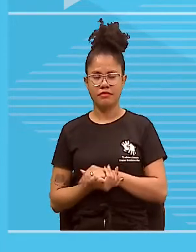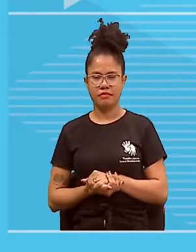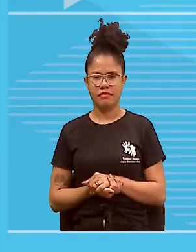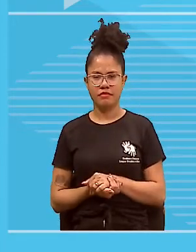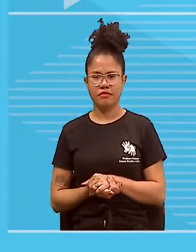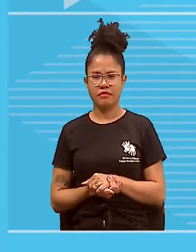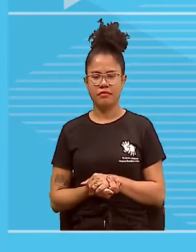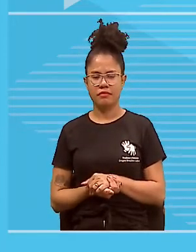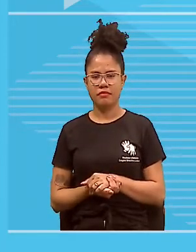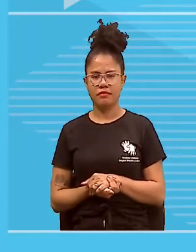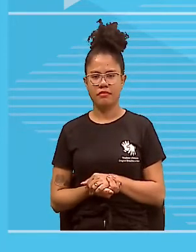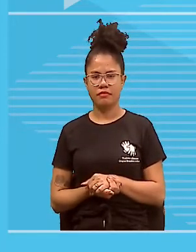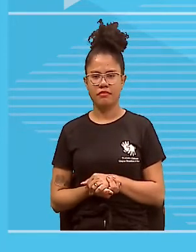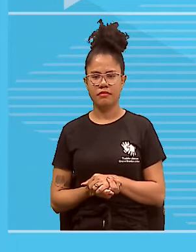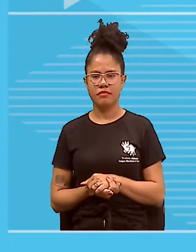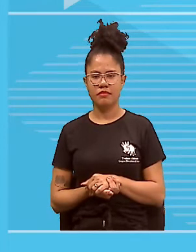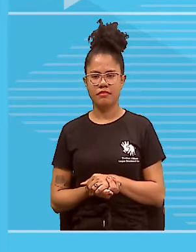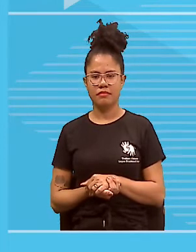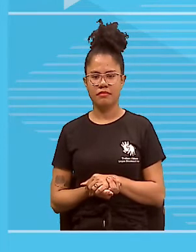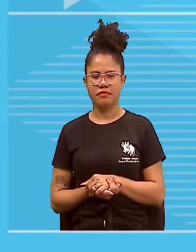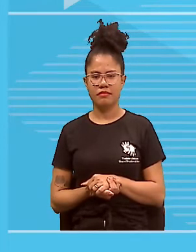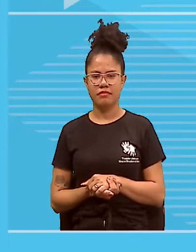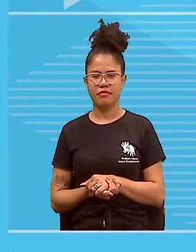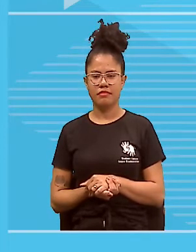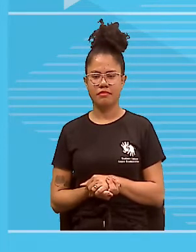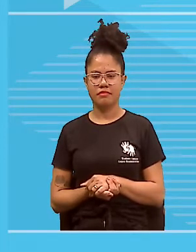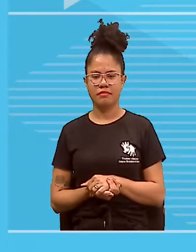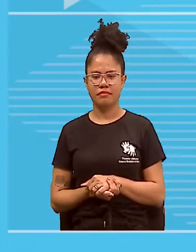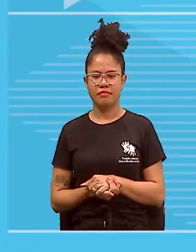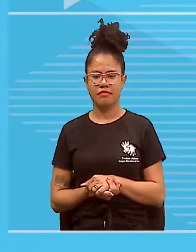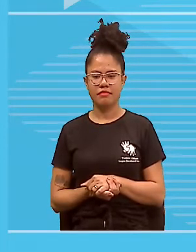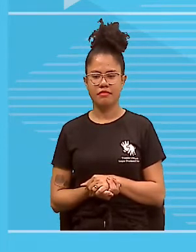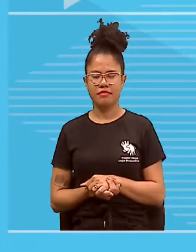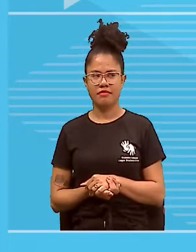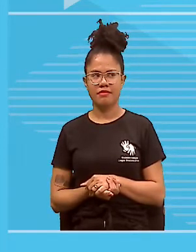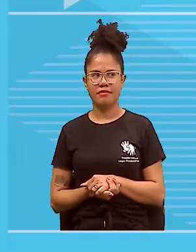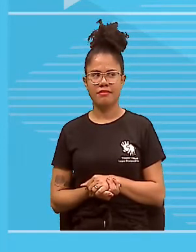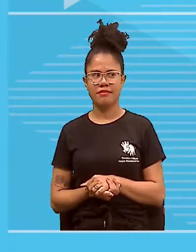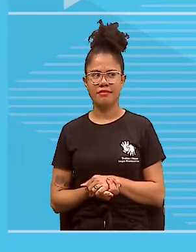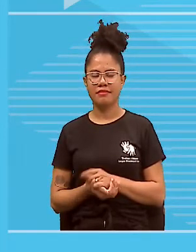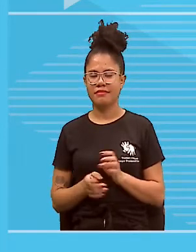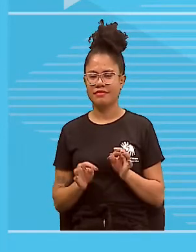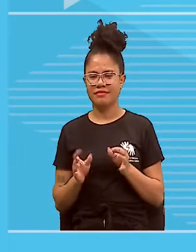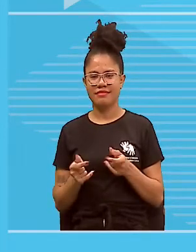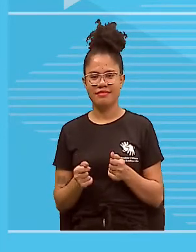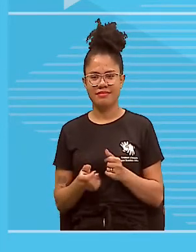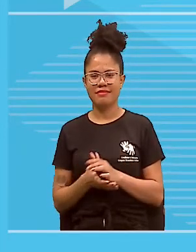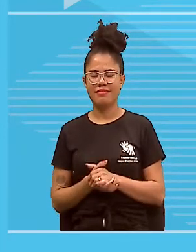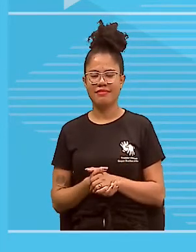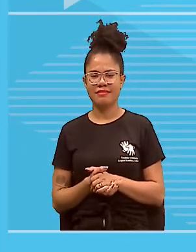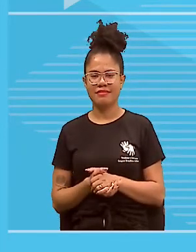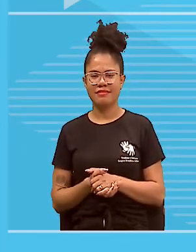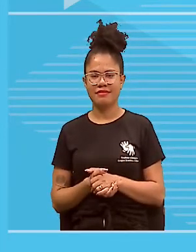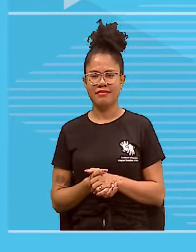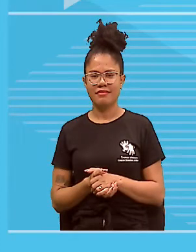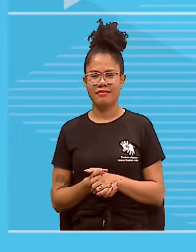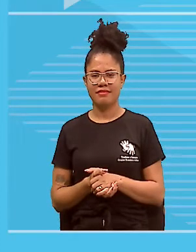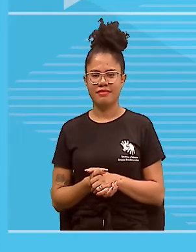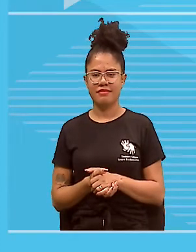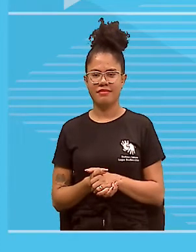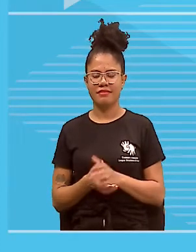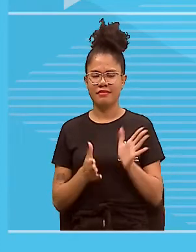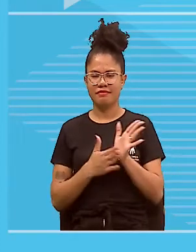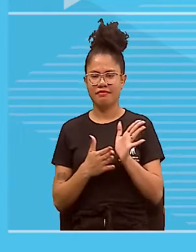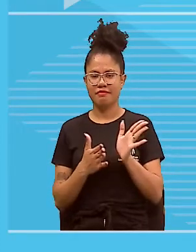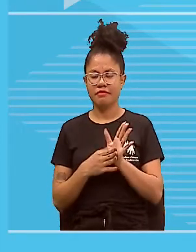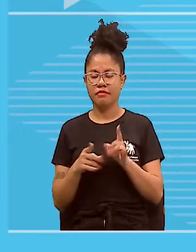Nova York Londres Ah papai os eletros tudo isso a propaganda e o